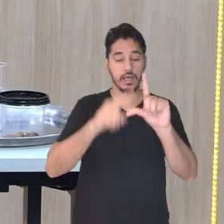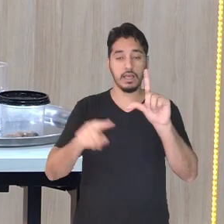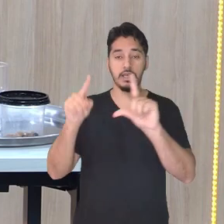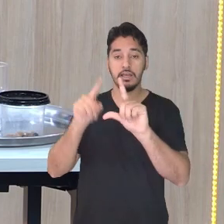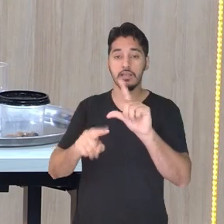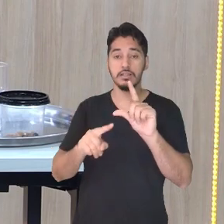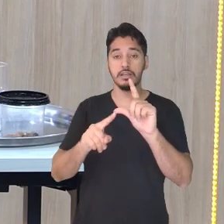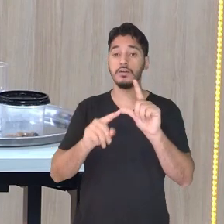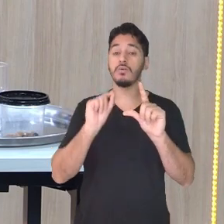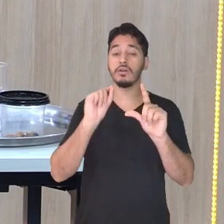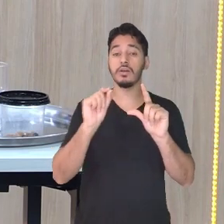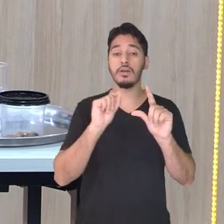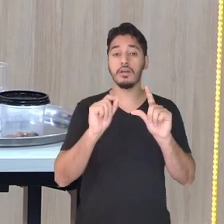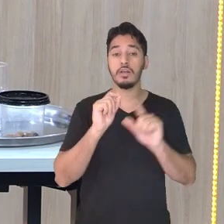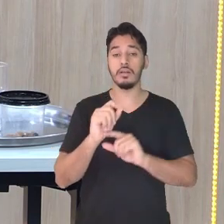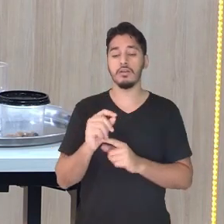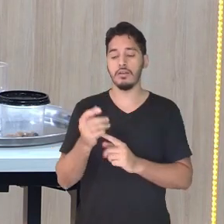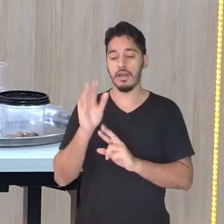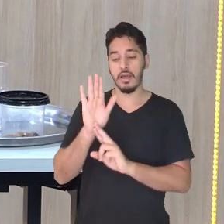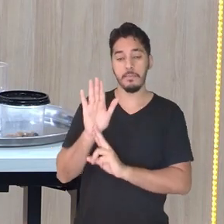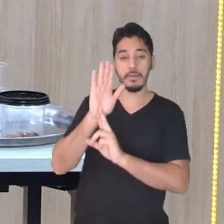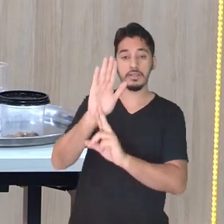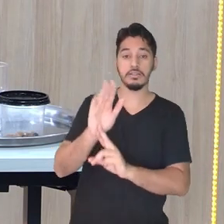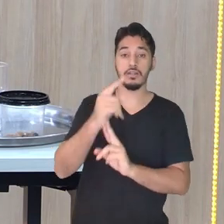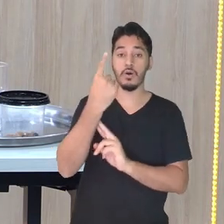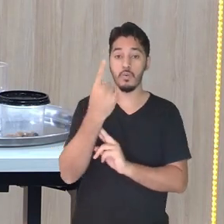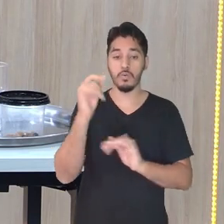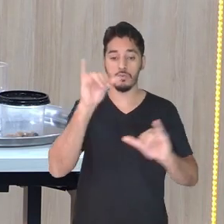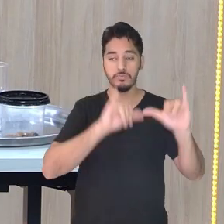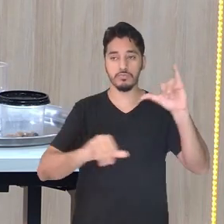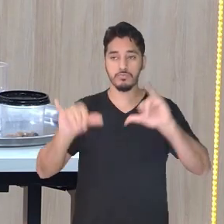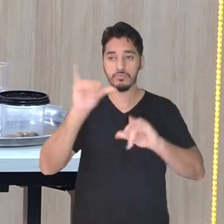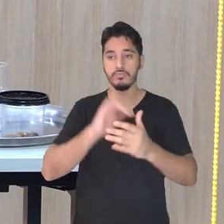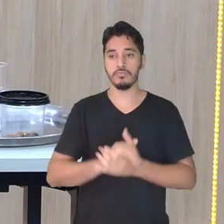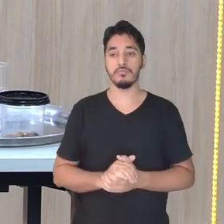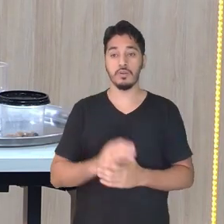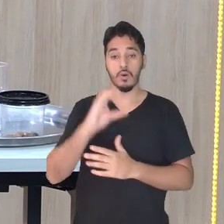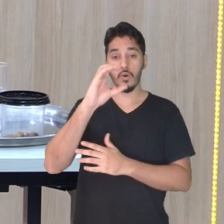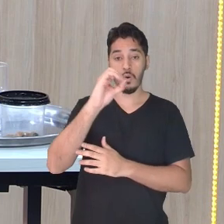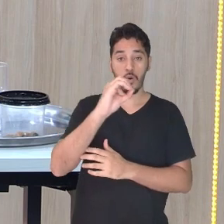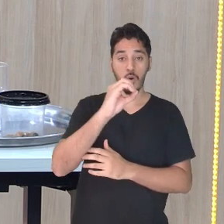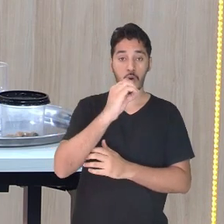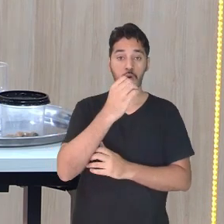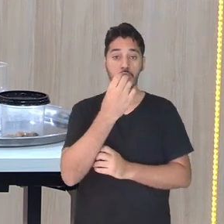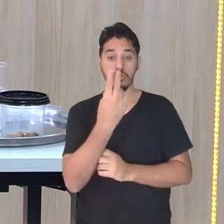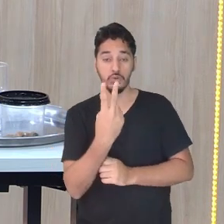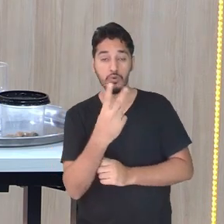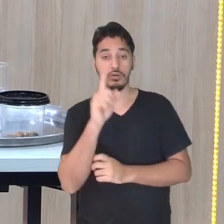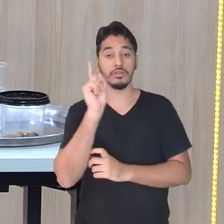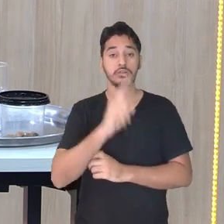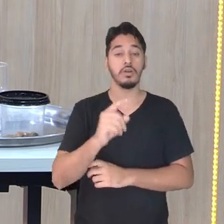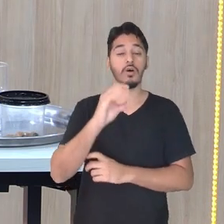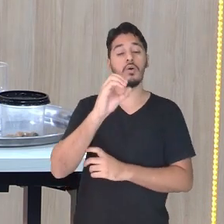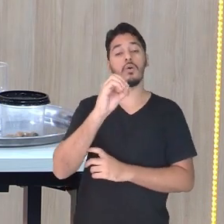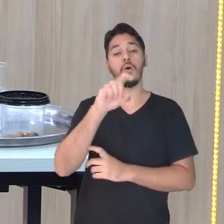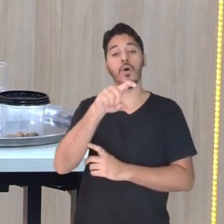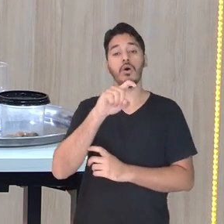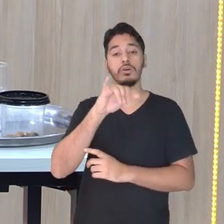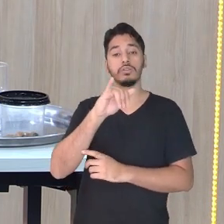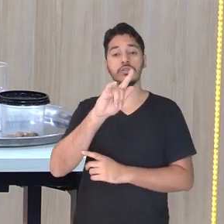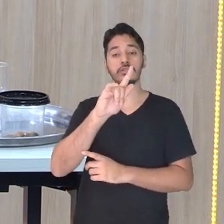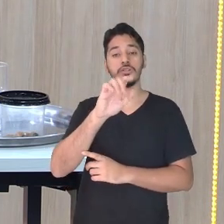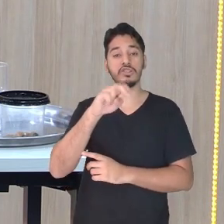um elemento químico. Então, o O2, que é o gás oxigênio, ele vai ser classificado aí como uma